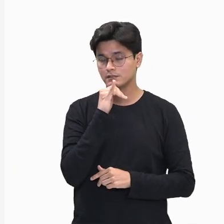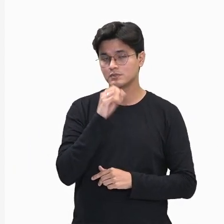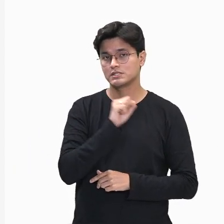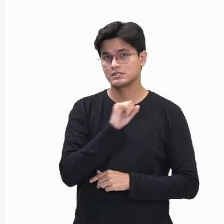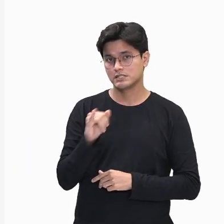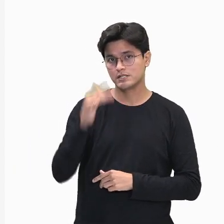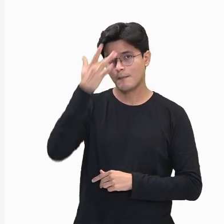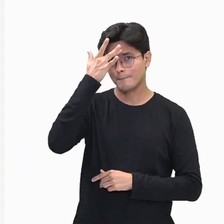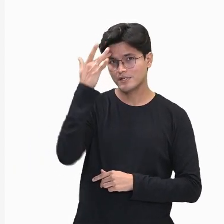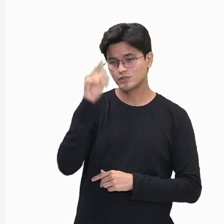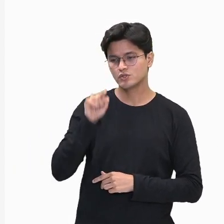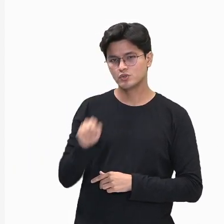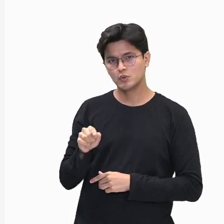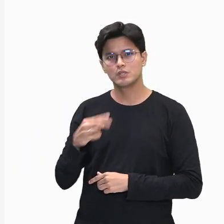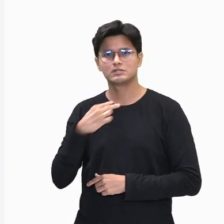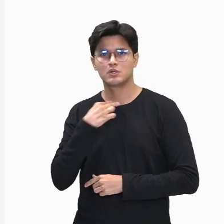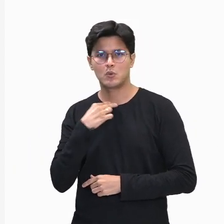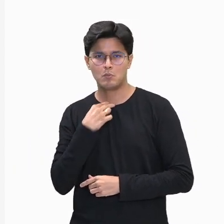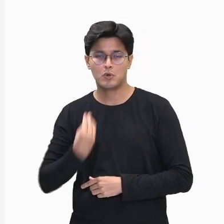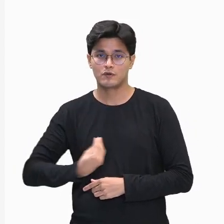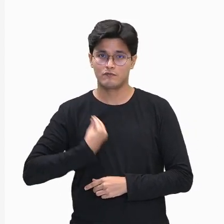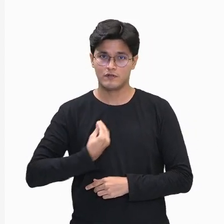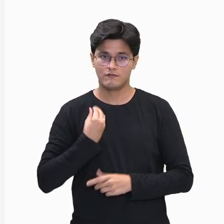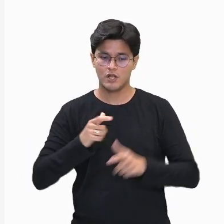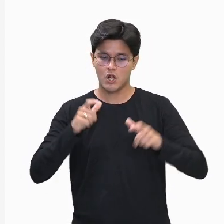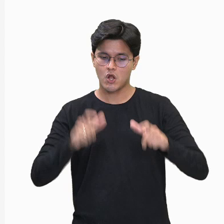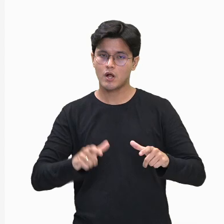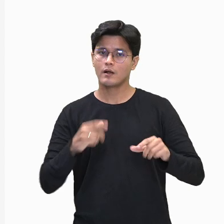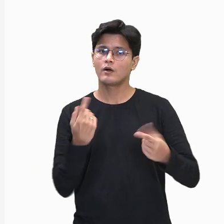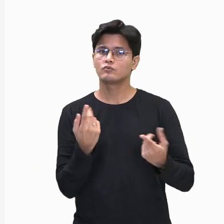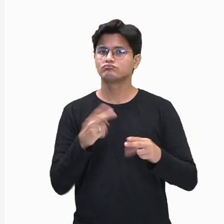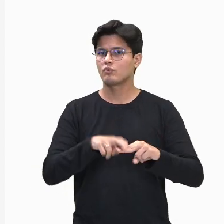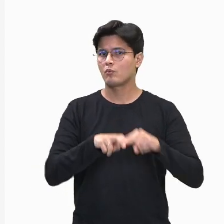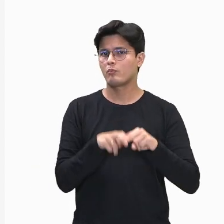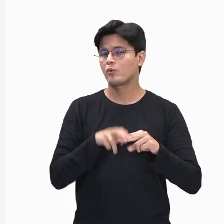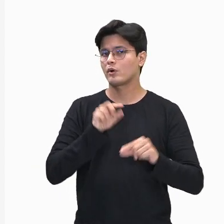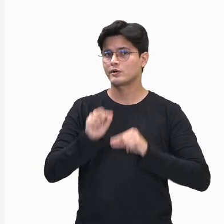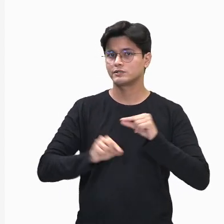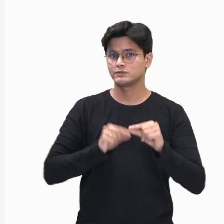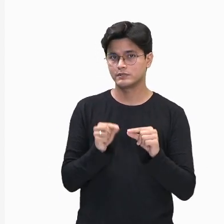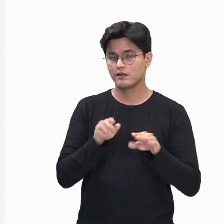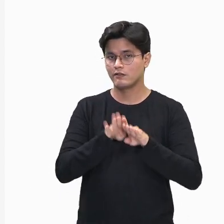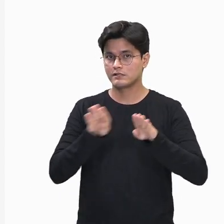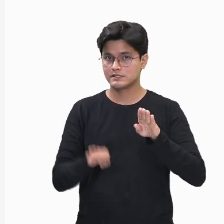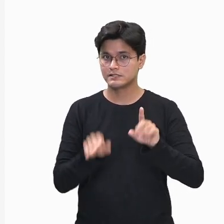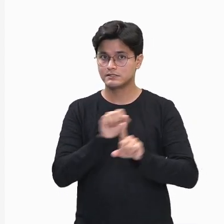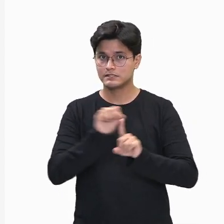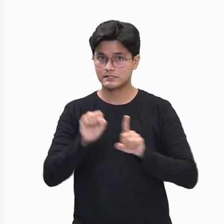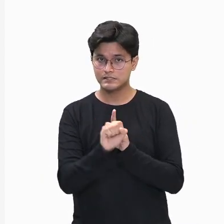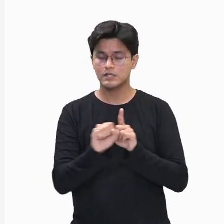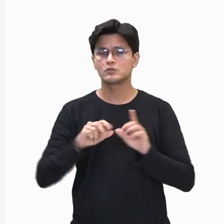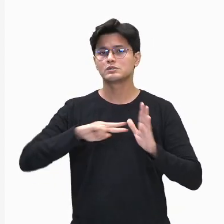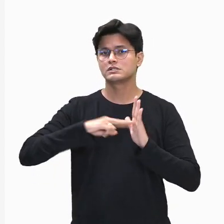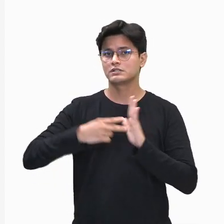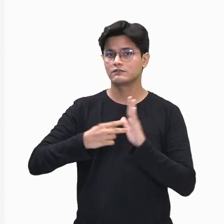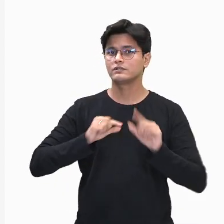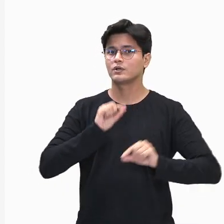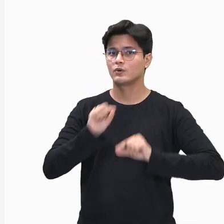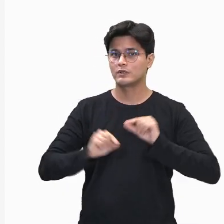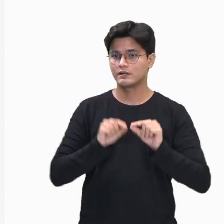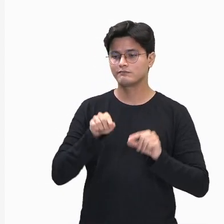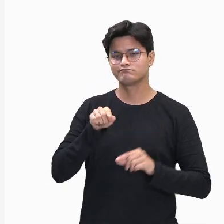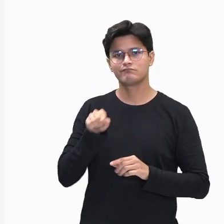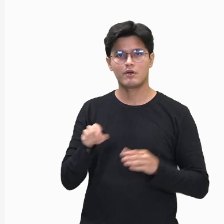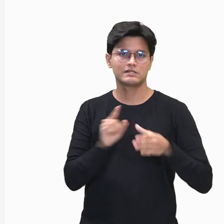a viver num lugar por conta da desigualdade social, elas são, na verdade, segregadas aí no